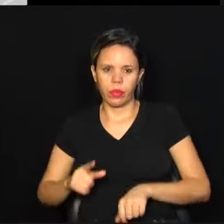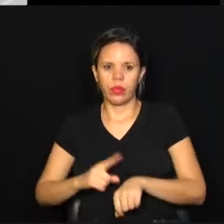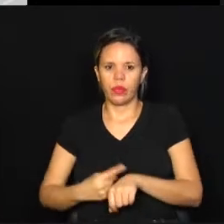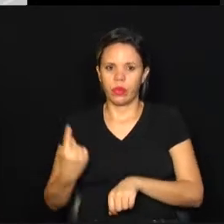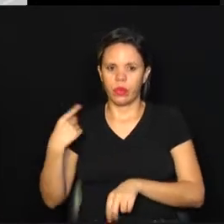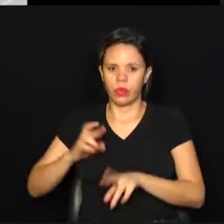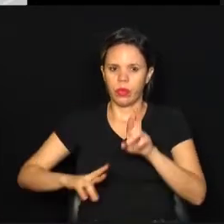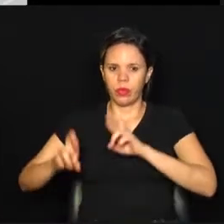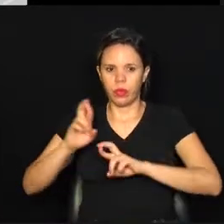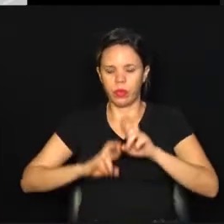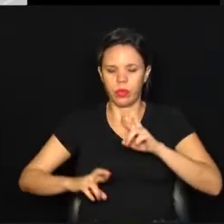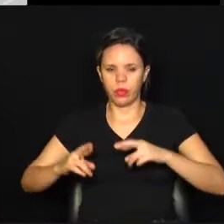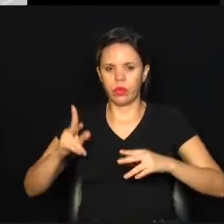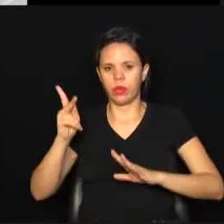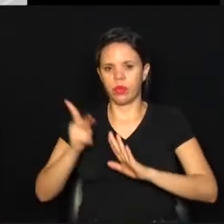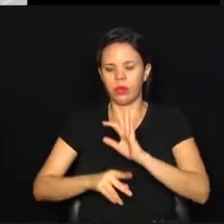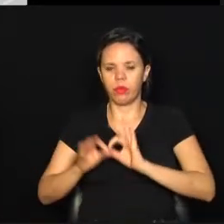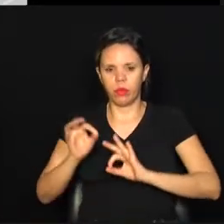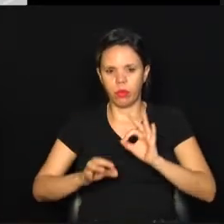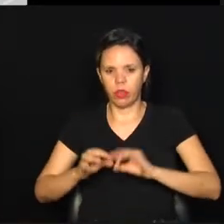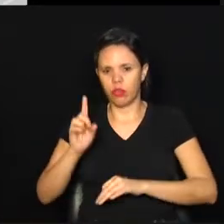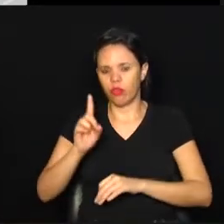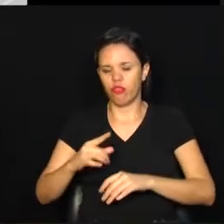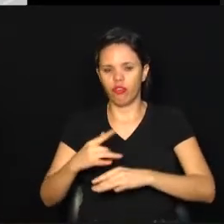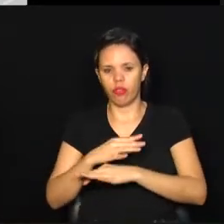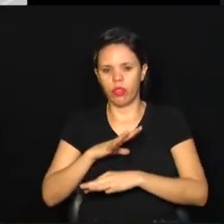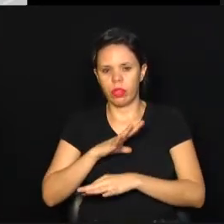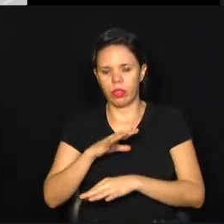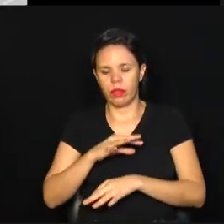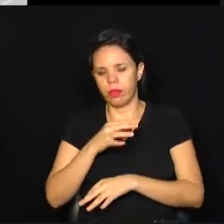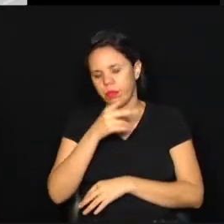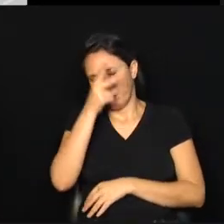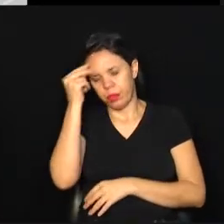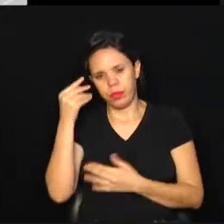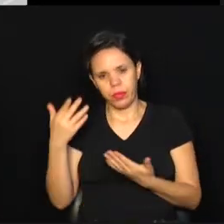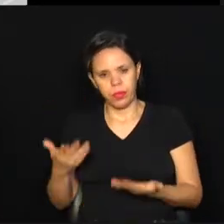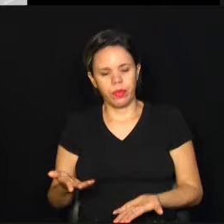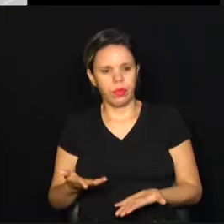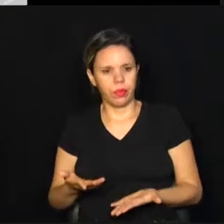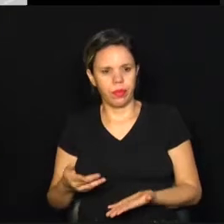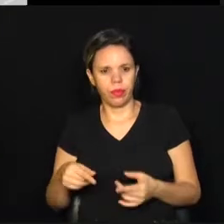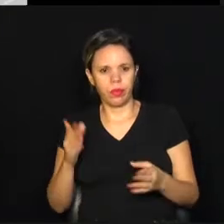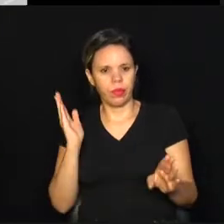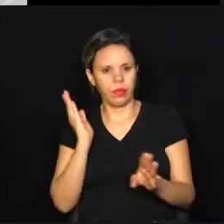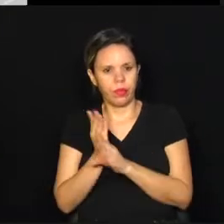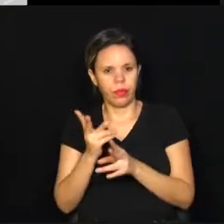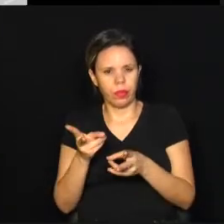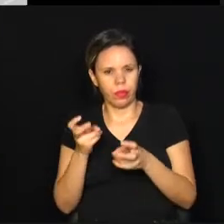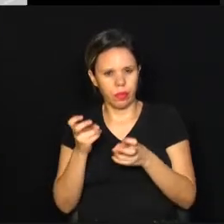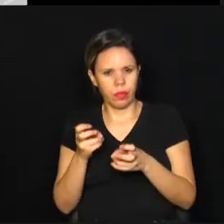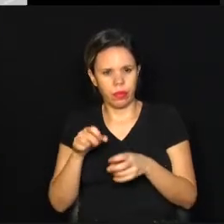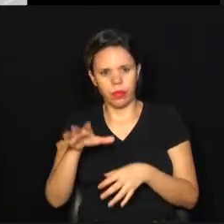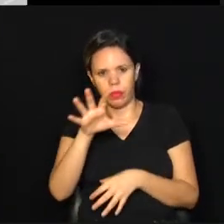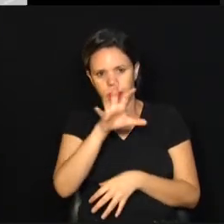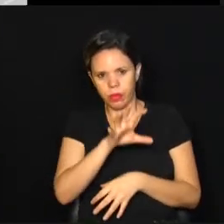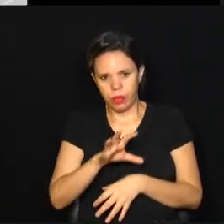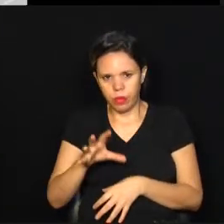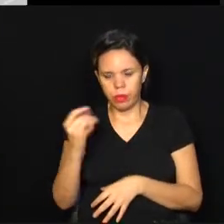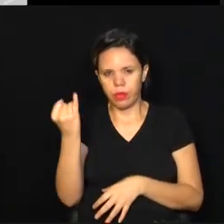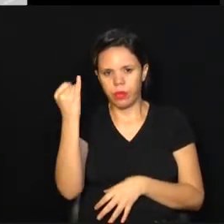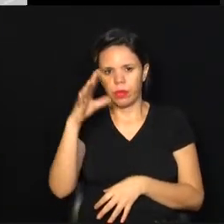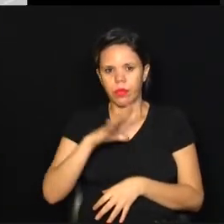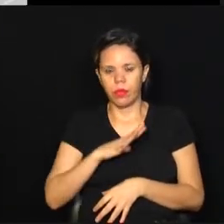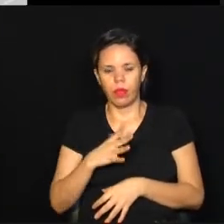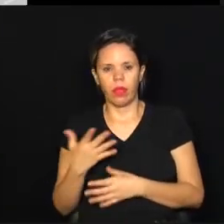da revisão do plano diretor. Então, além desse debate das centralidades, a gente identificou algumas áreas importantes na